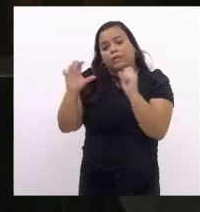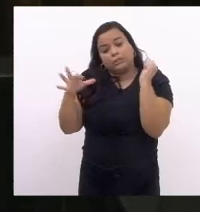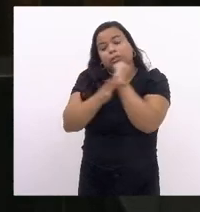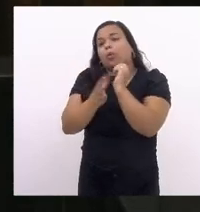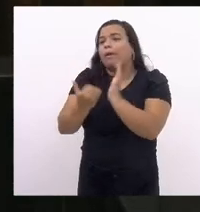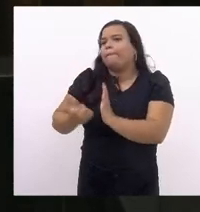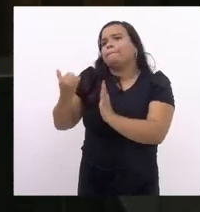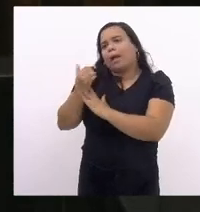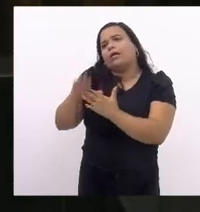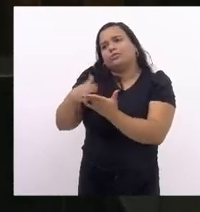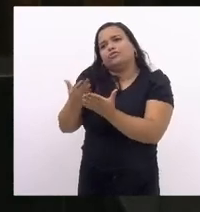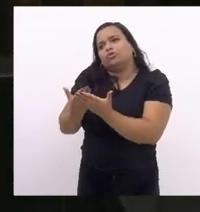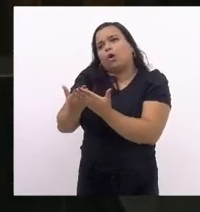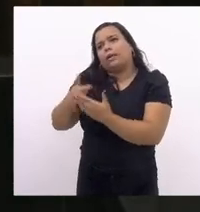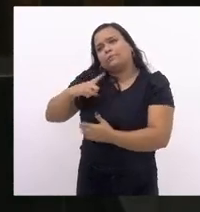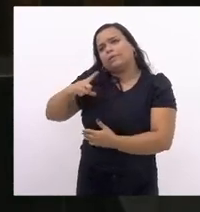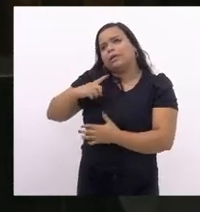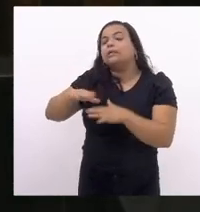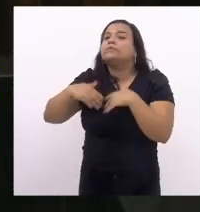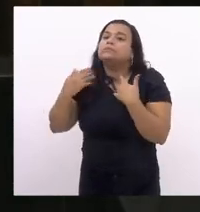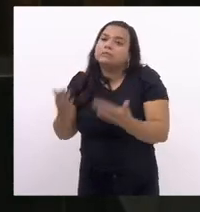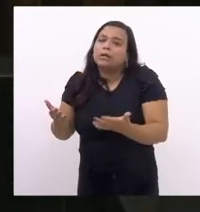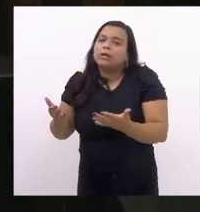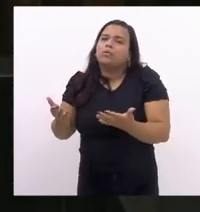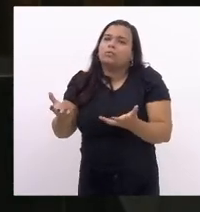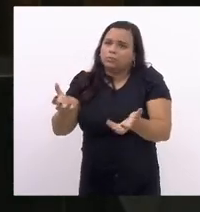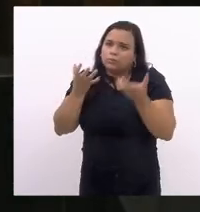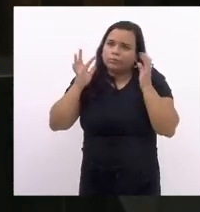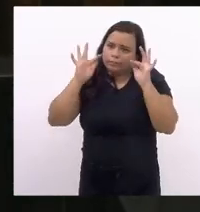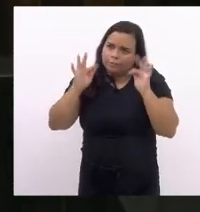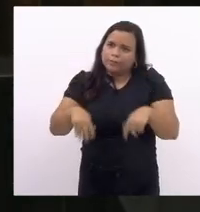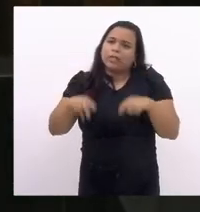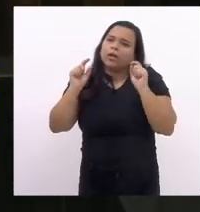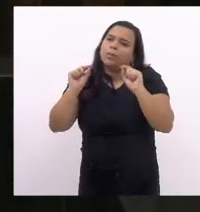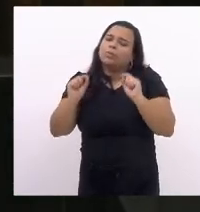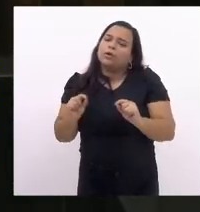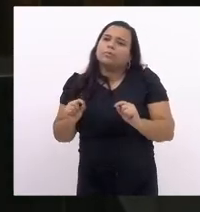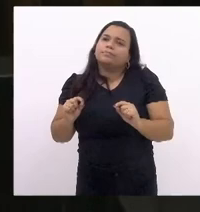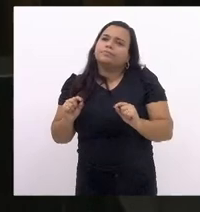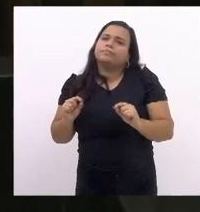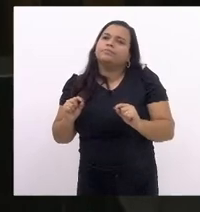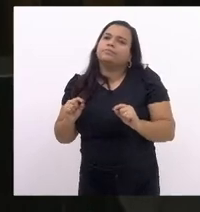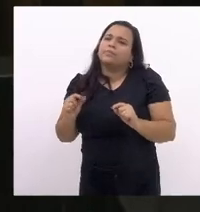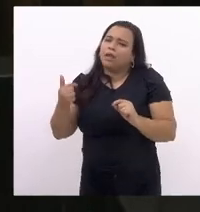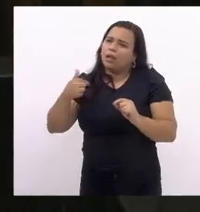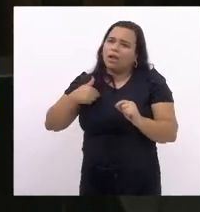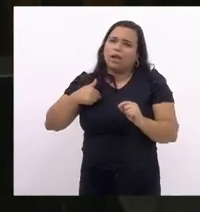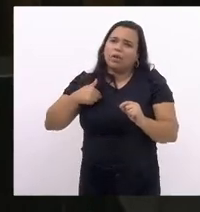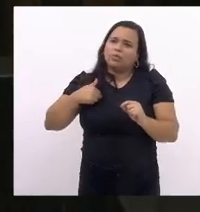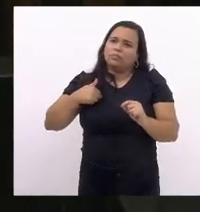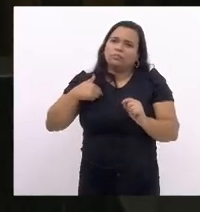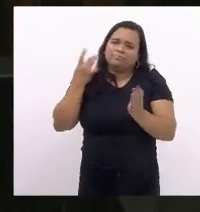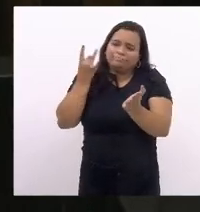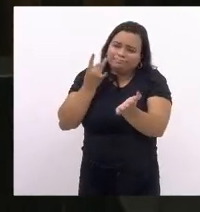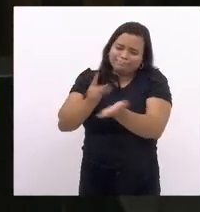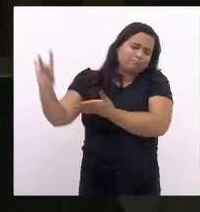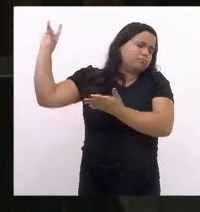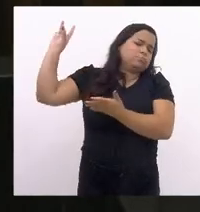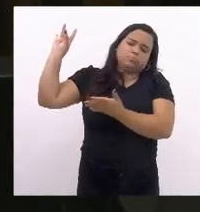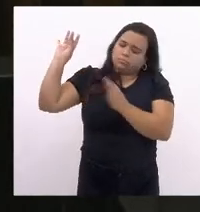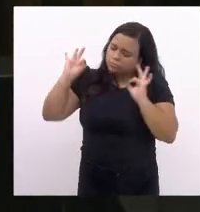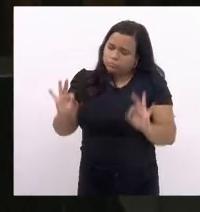nas escolas. Então, eu quero concluir dizendo o seguinte: eu repudio